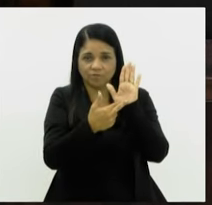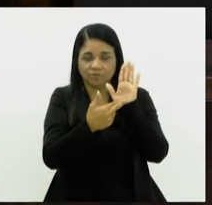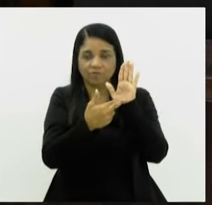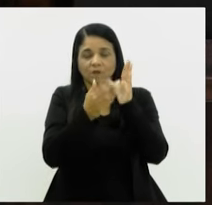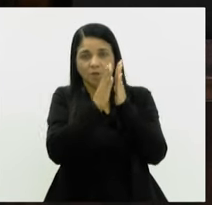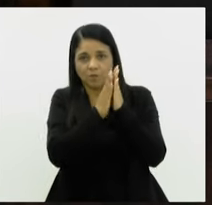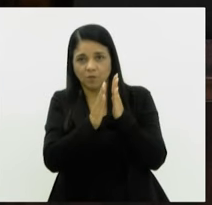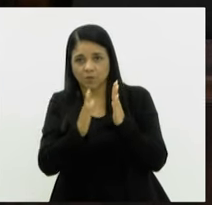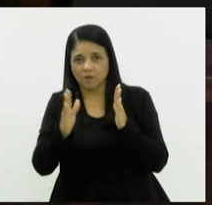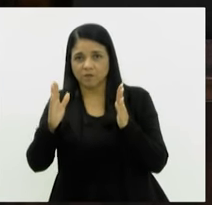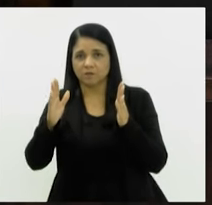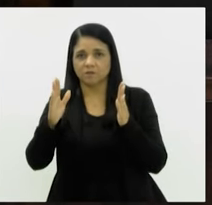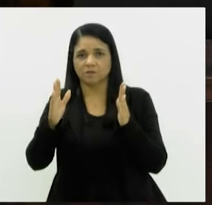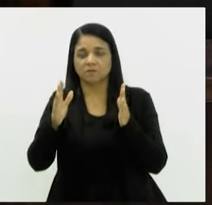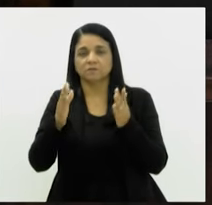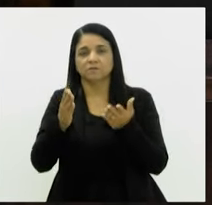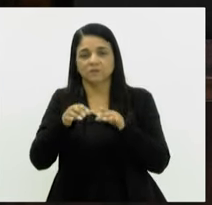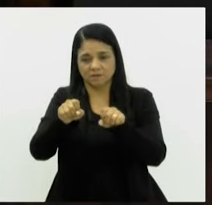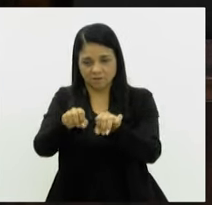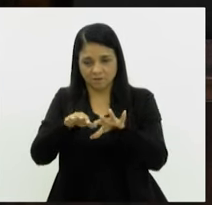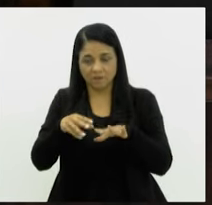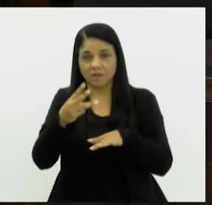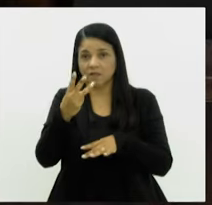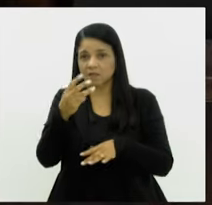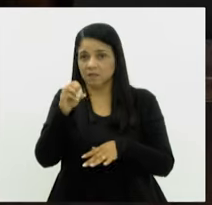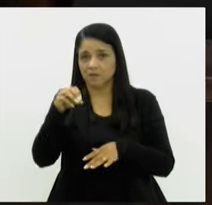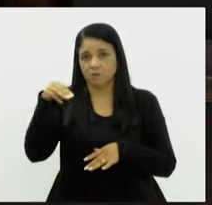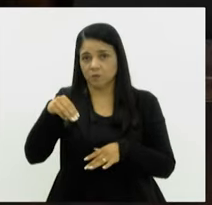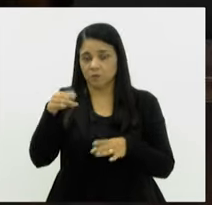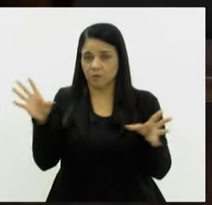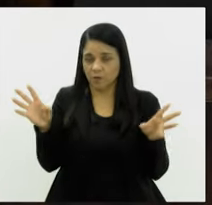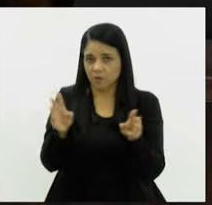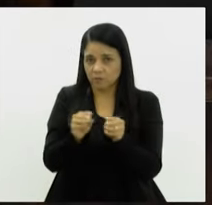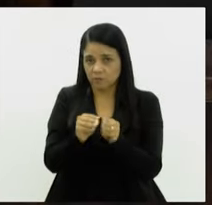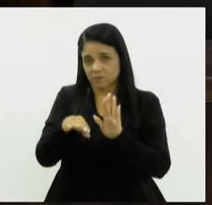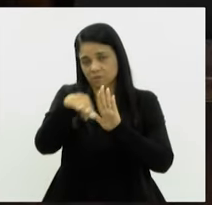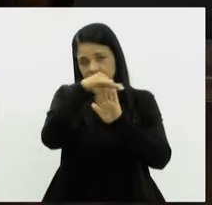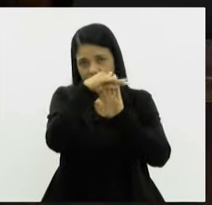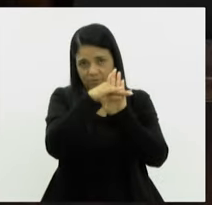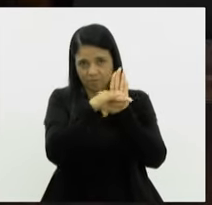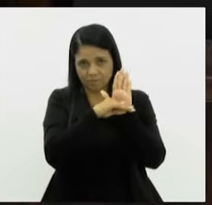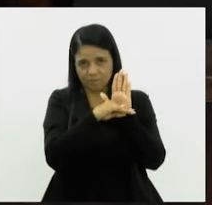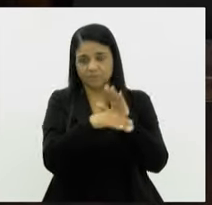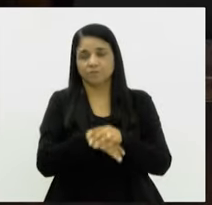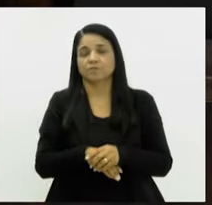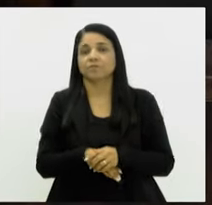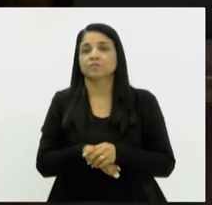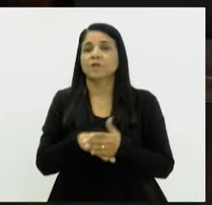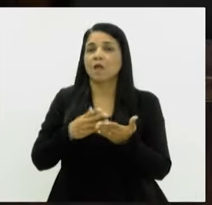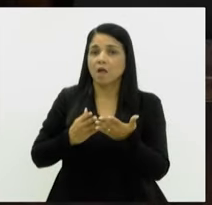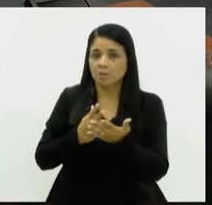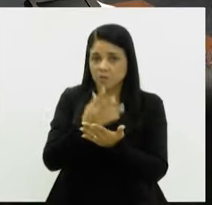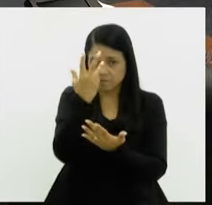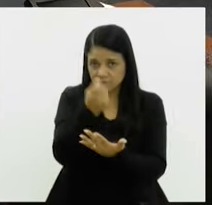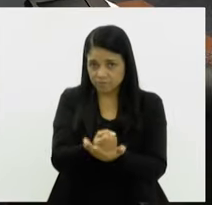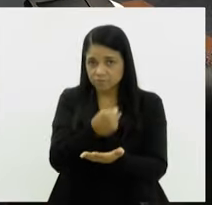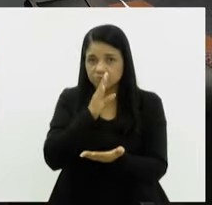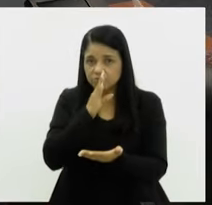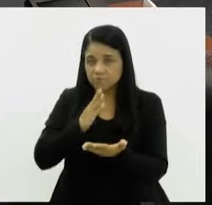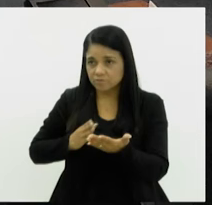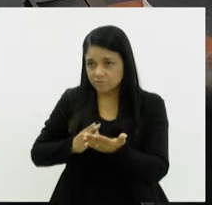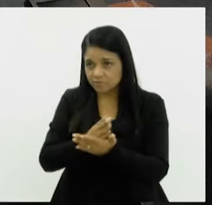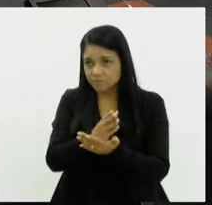prorrogação da presente sessão por 30 minutos para a conclusão da pauta. Os senhores que aprovam,